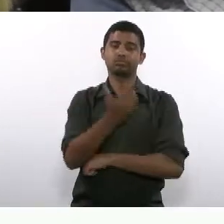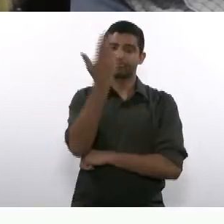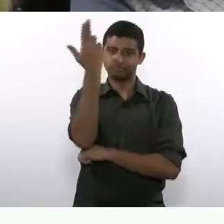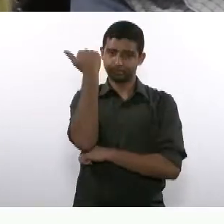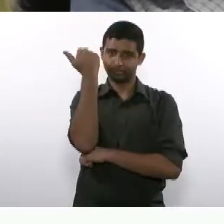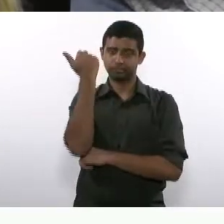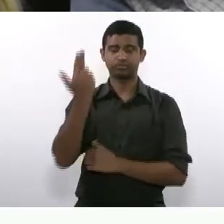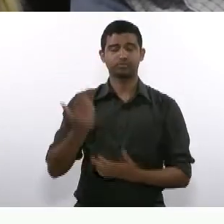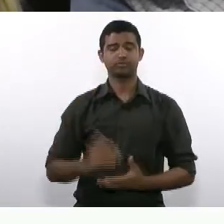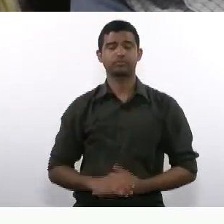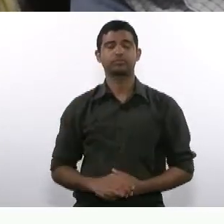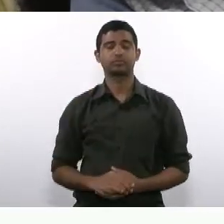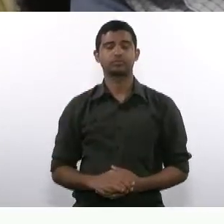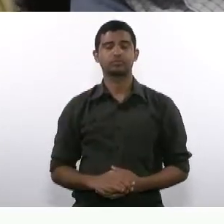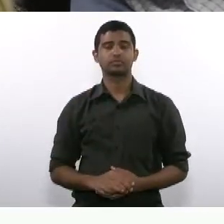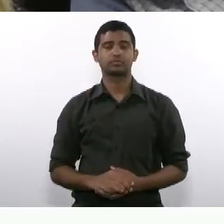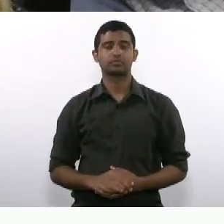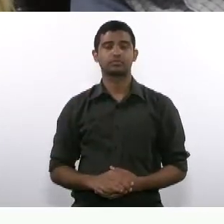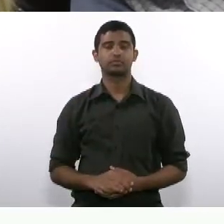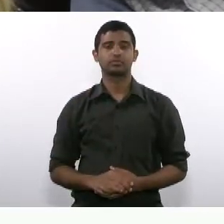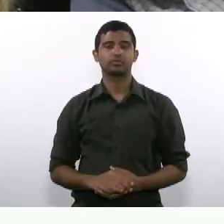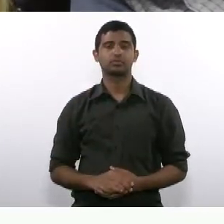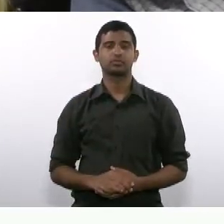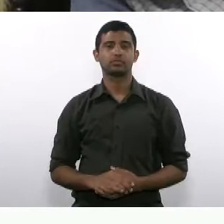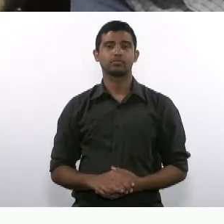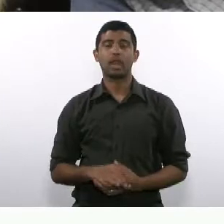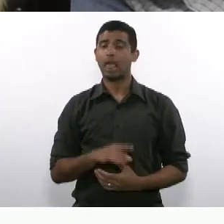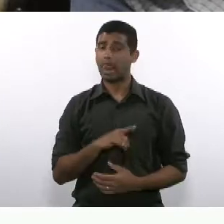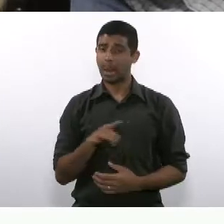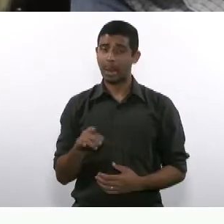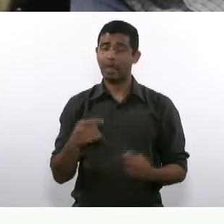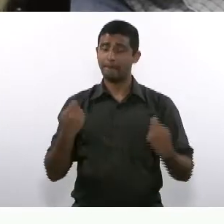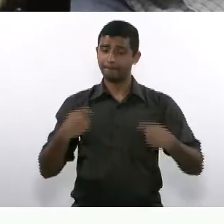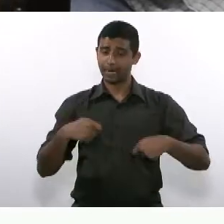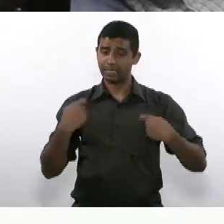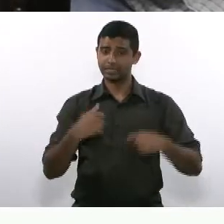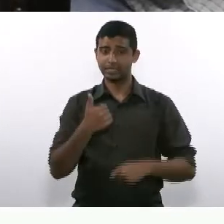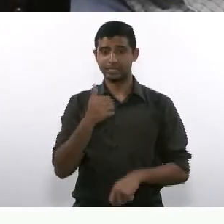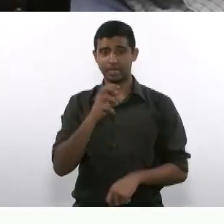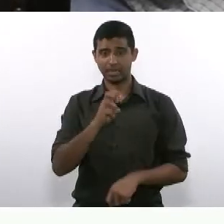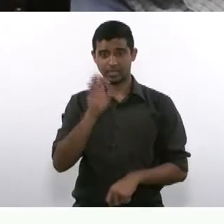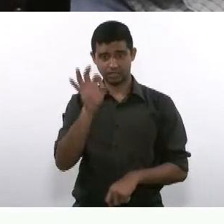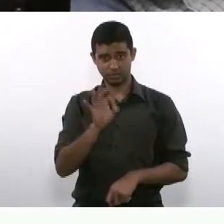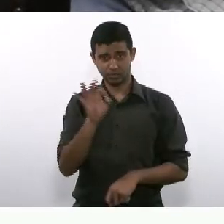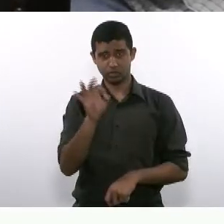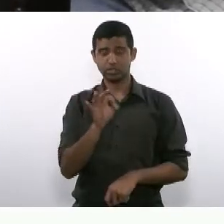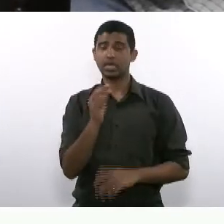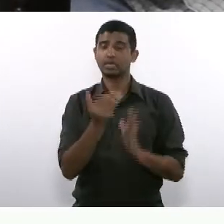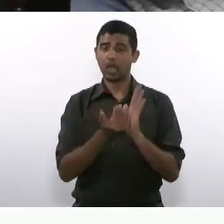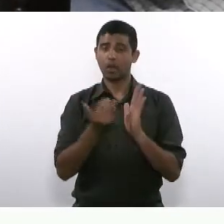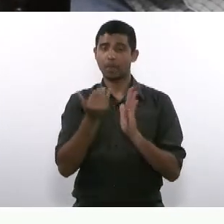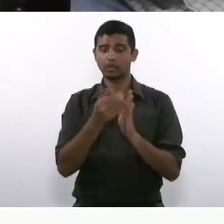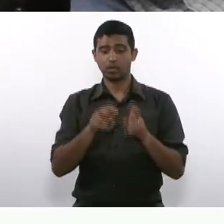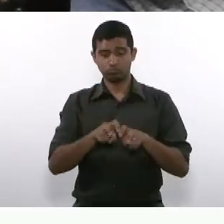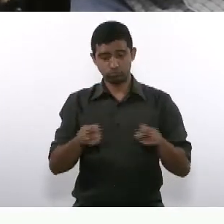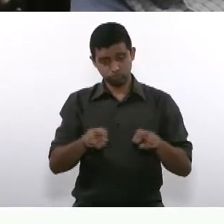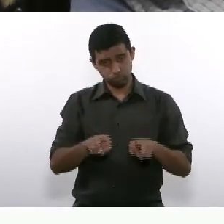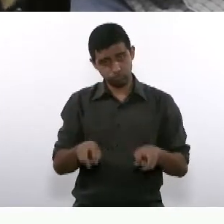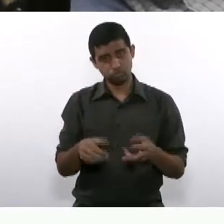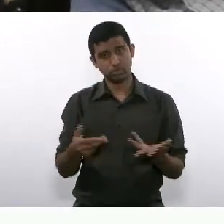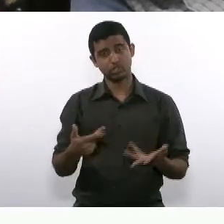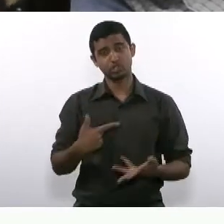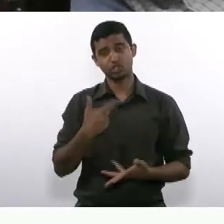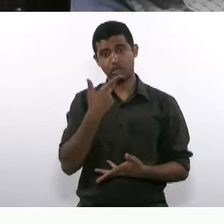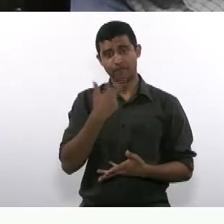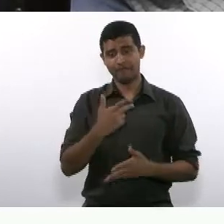Para as companhias aderirem, elas têm que aumentar em 15% o número de assentos. Quando a gente fala em companhias aéreas, a gente